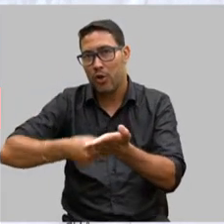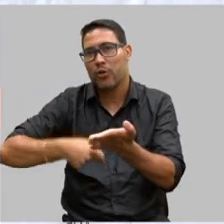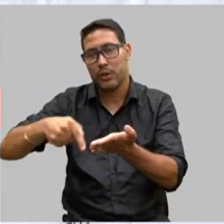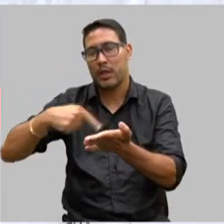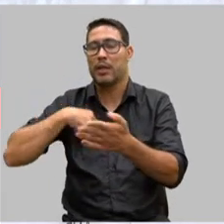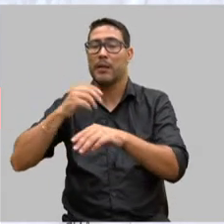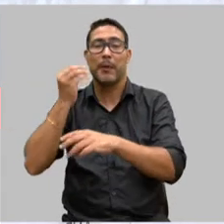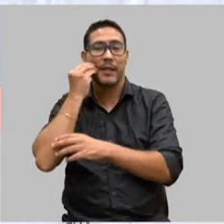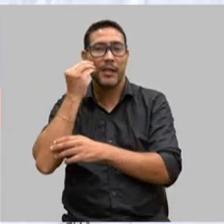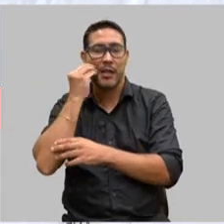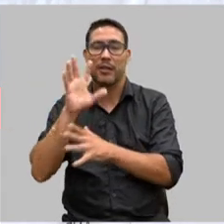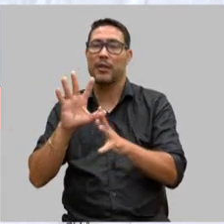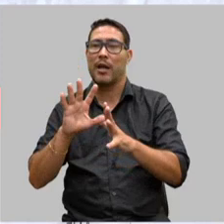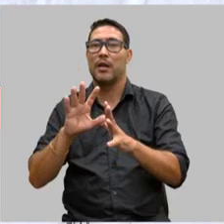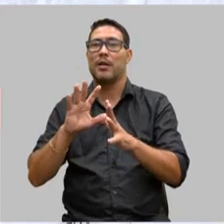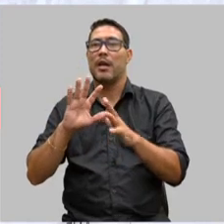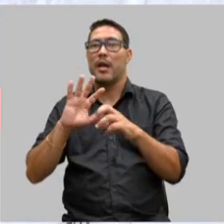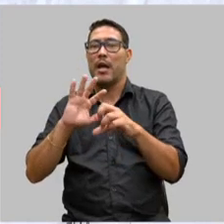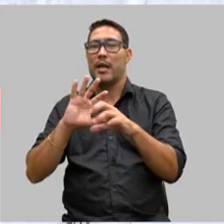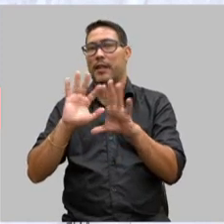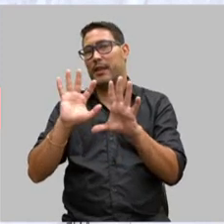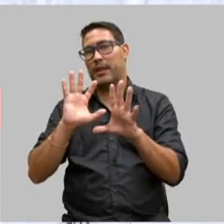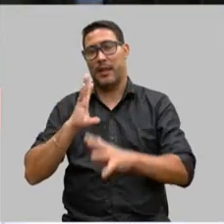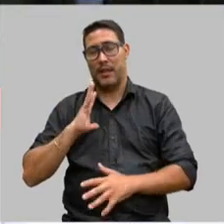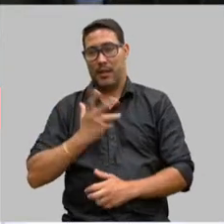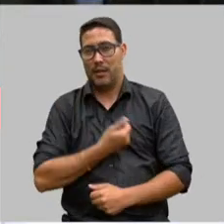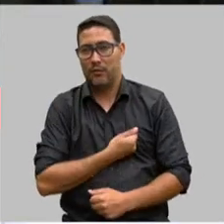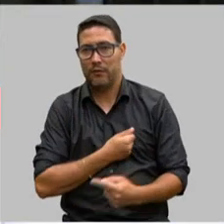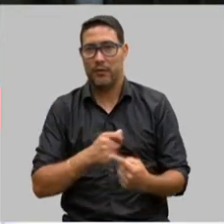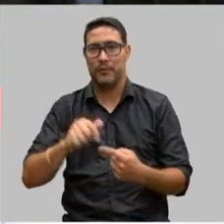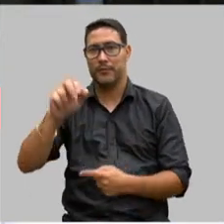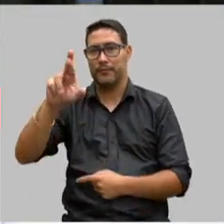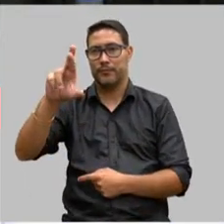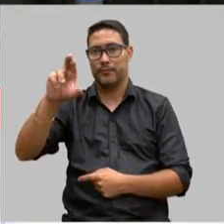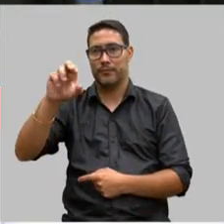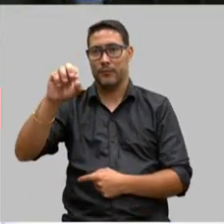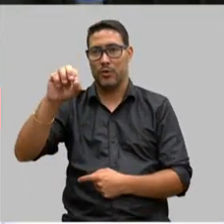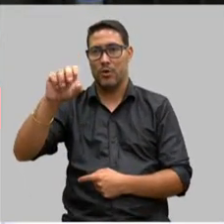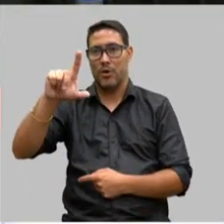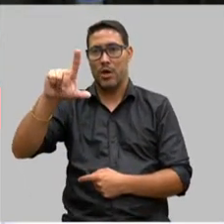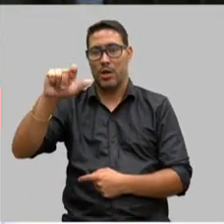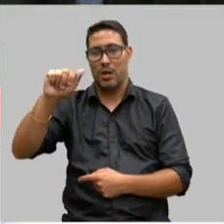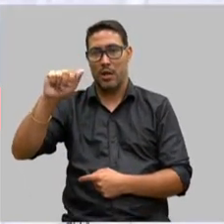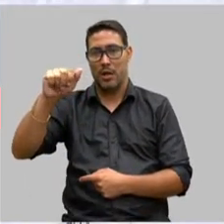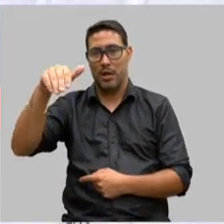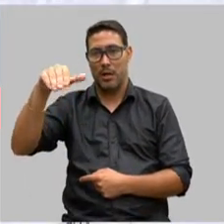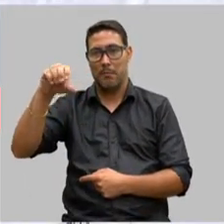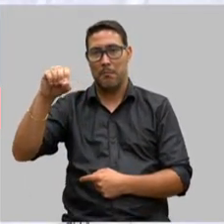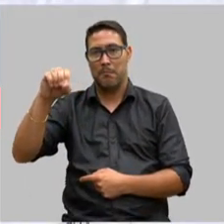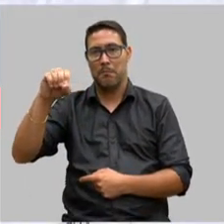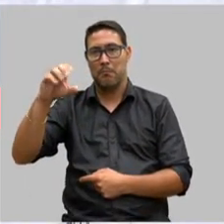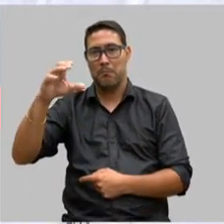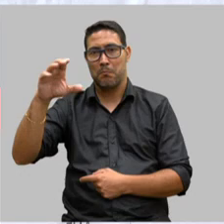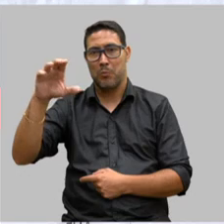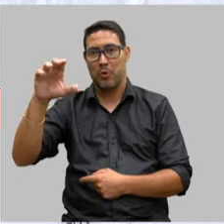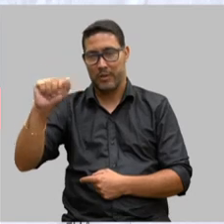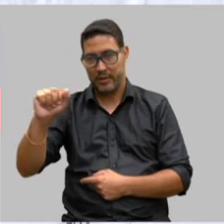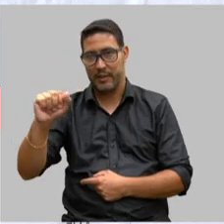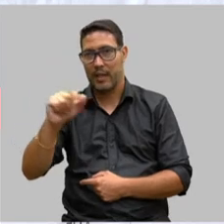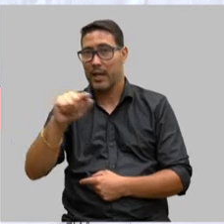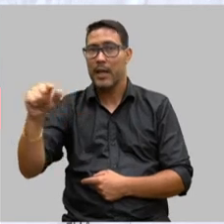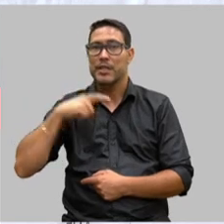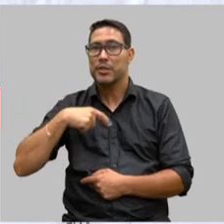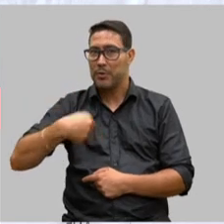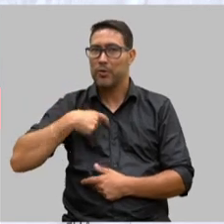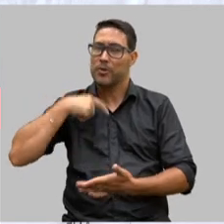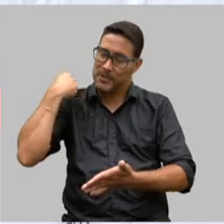preservação do Rola Moça, que era já uma unidade de conservação. Eu não estou falando de novas, não. Eu estou falando de resistência